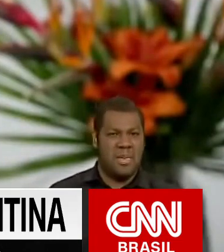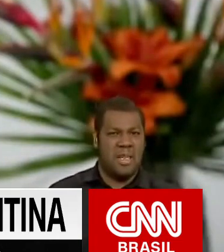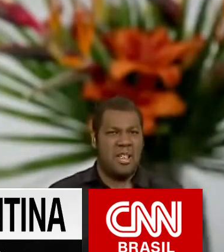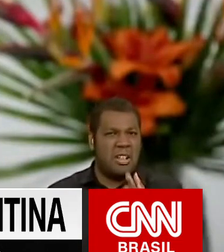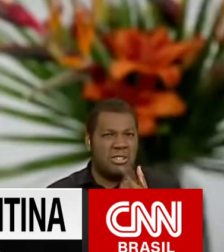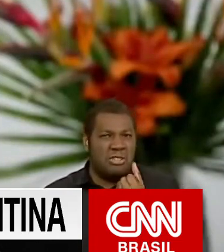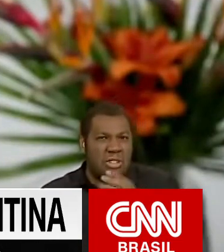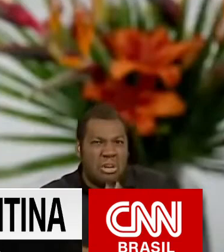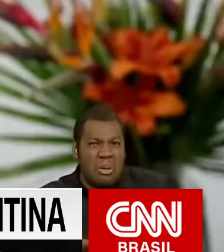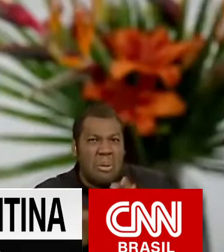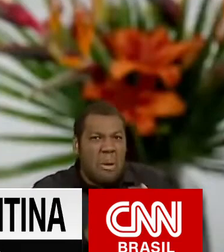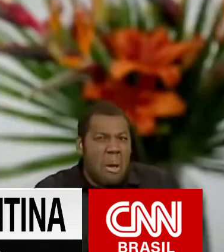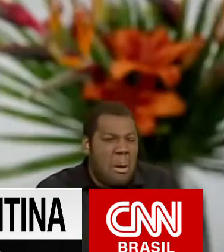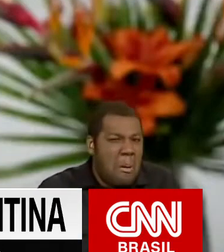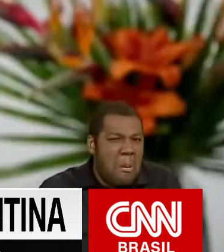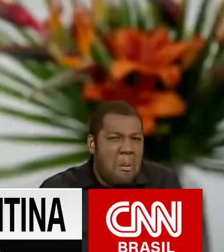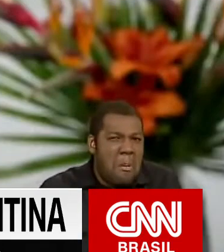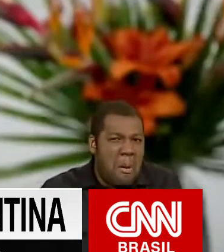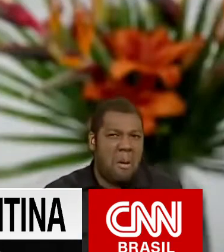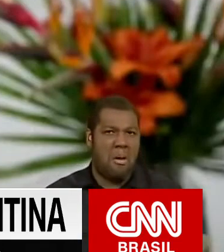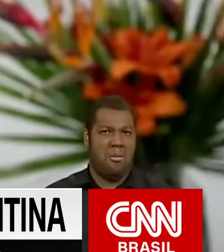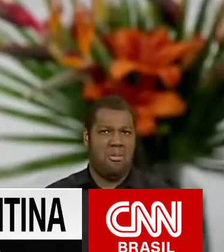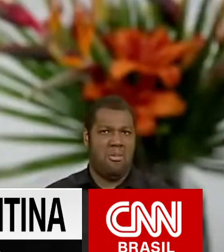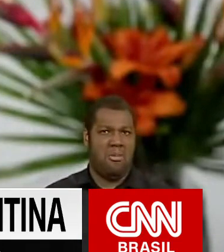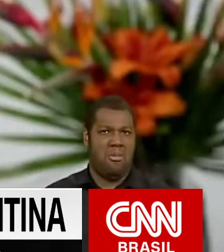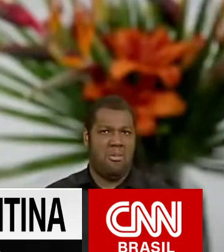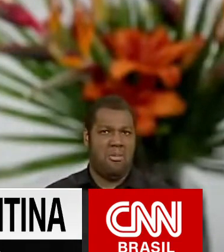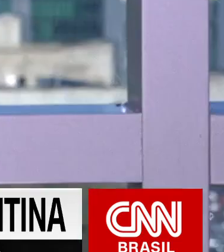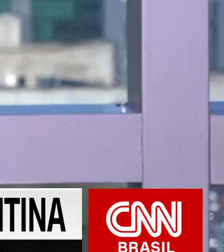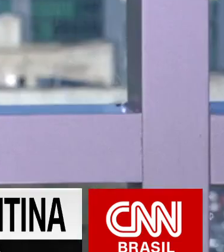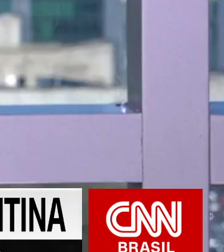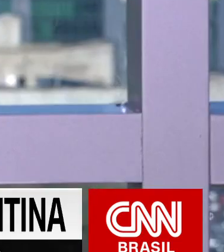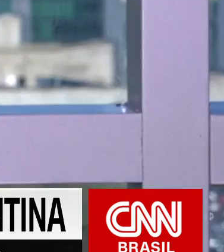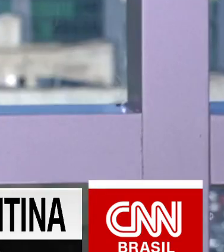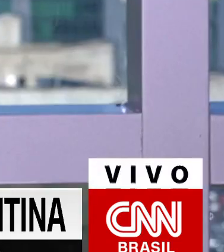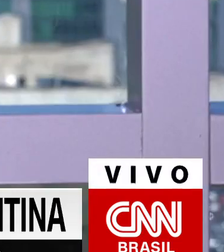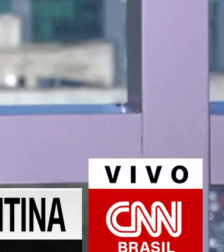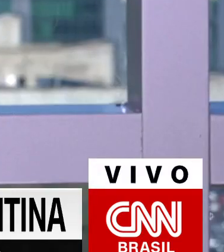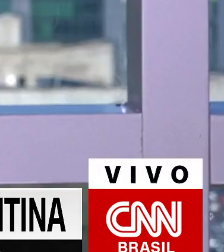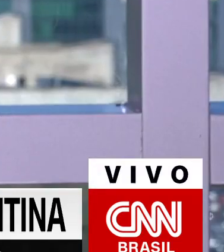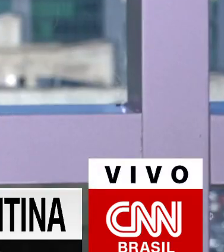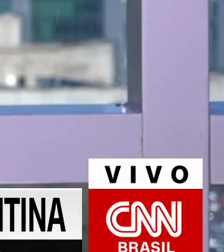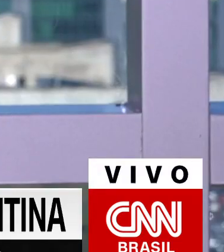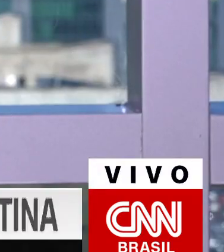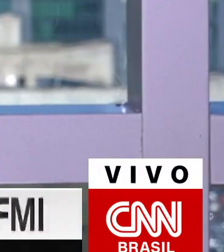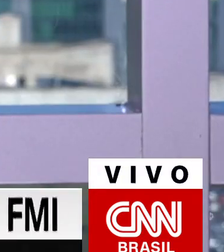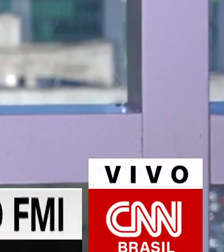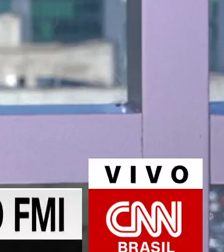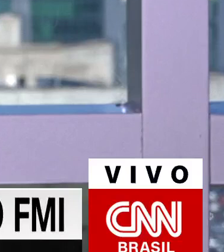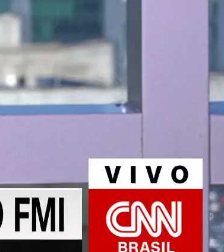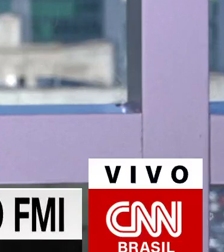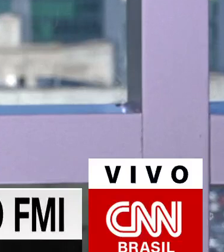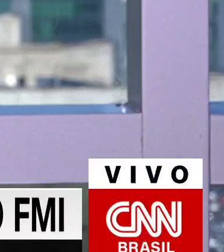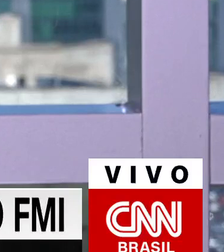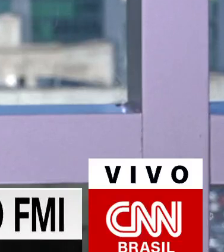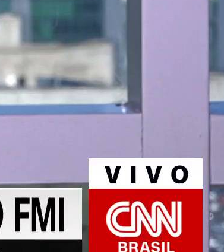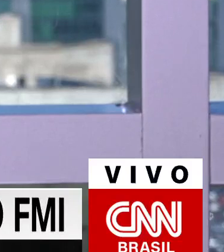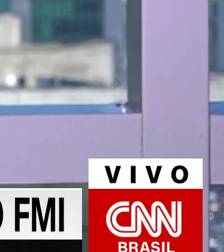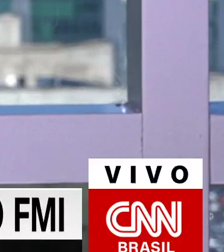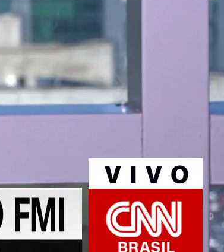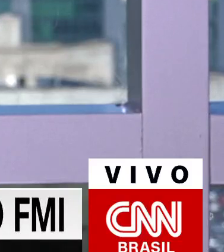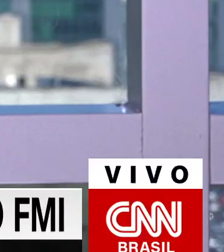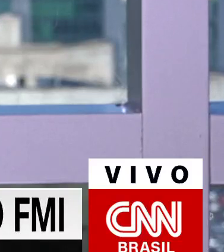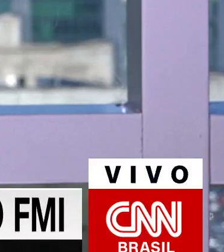O país fica preso àquilo e não consegue sair. Na mesma live, Lula diz que a pretensão